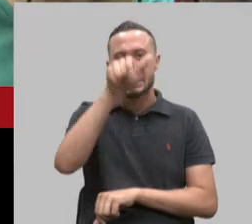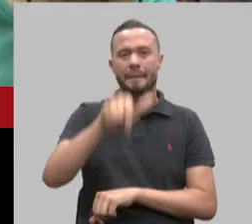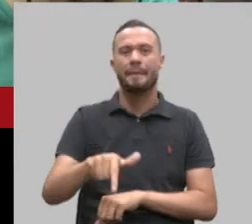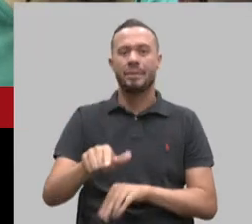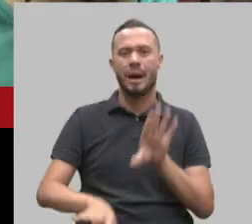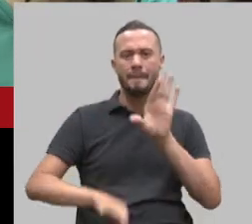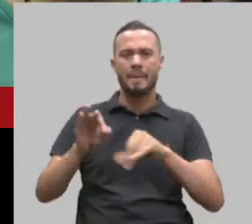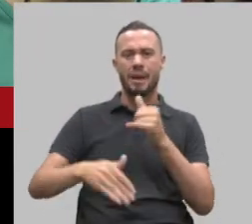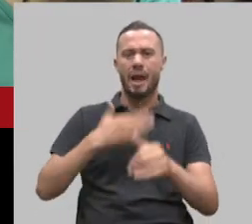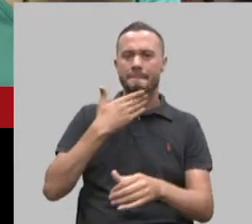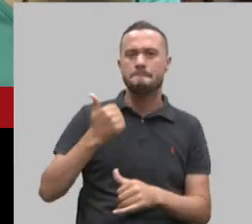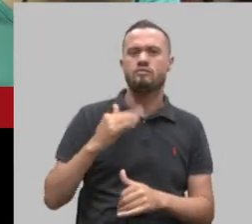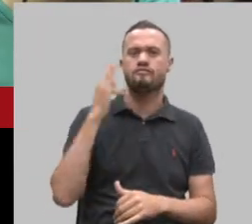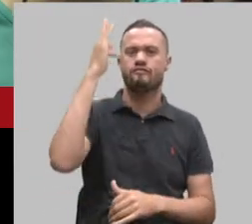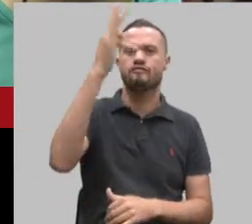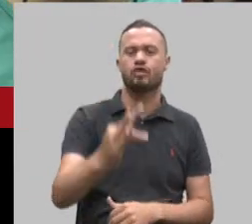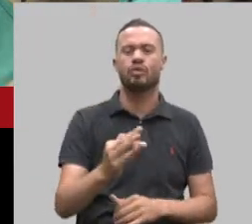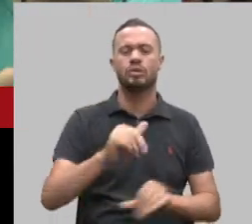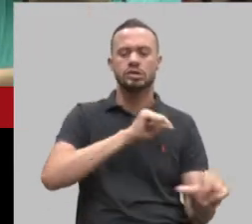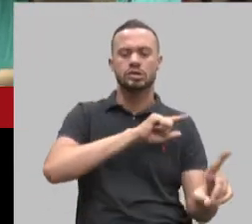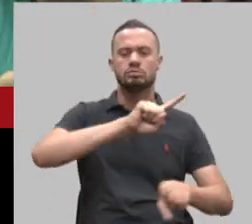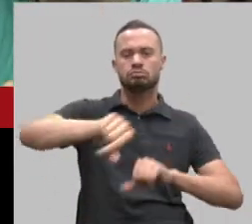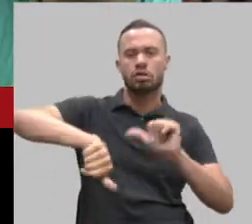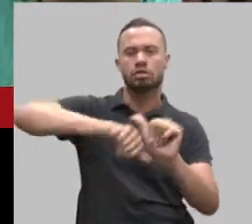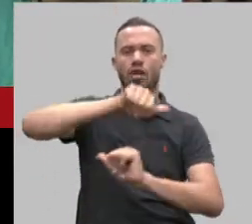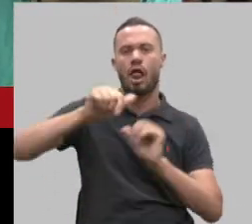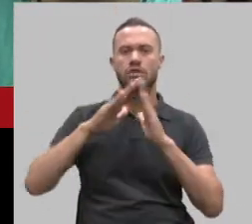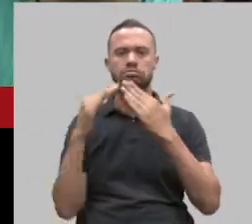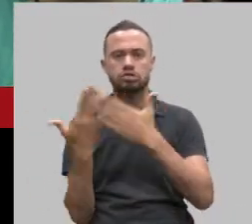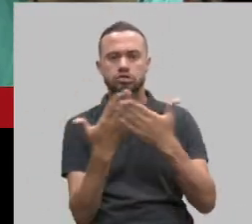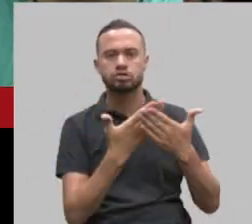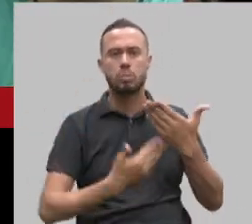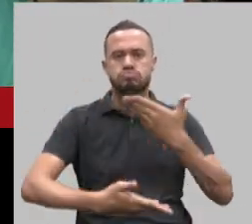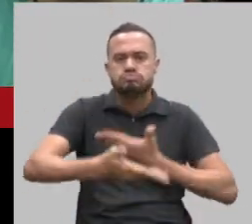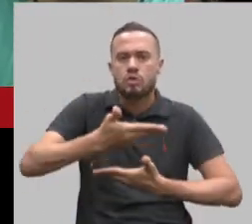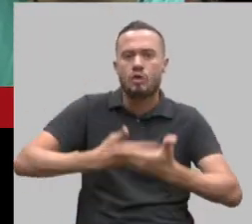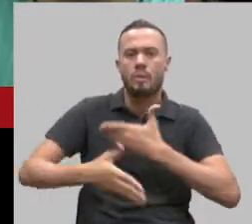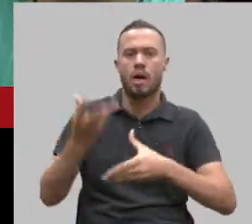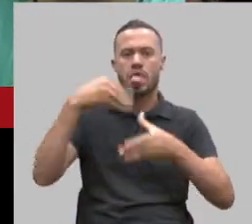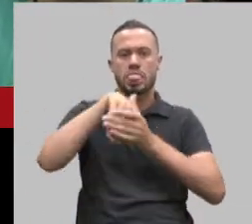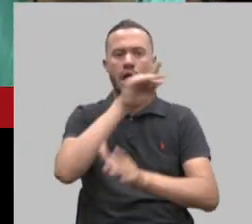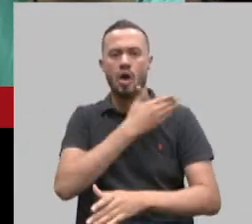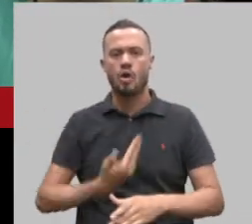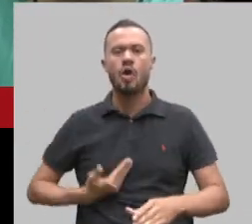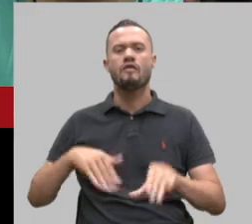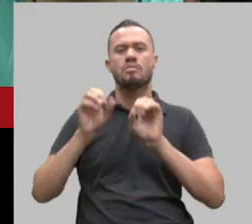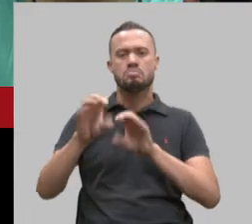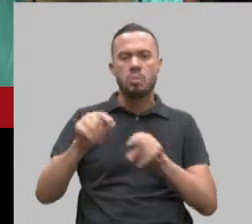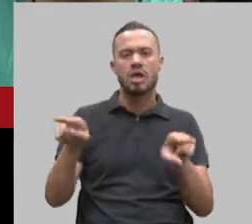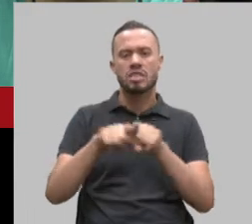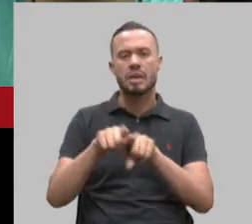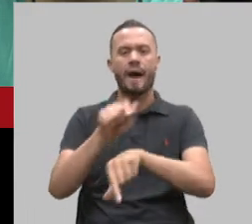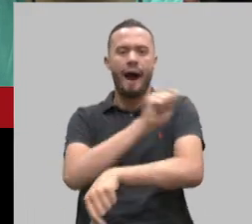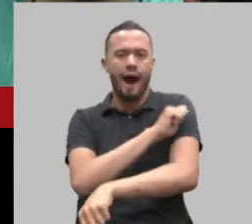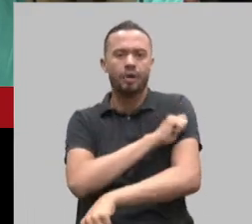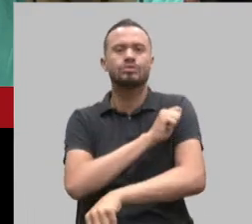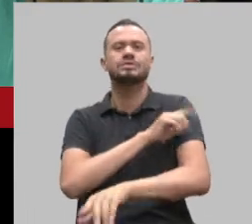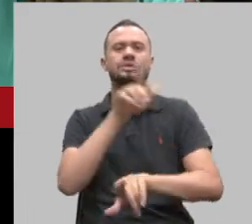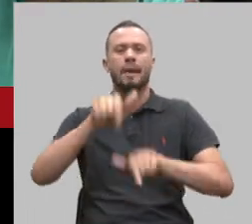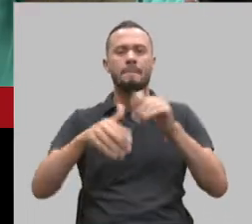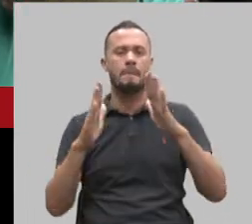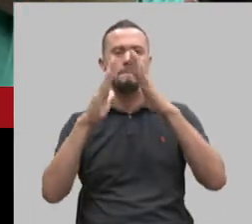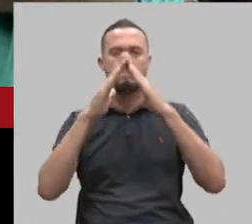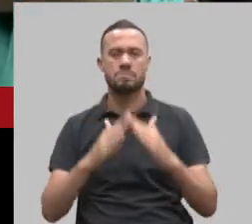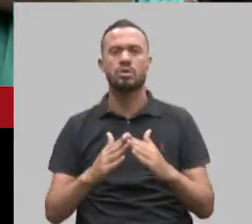transformação das escolas é responsabilidade compartilhada entre o governo educadores alunos e comunidade e Deve sim ser uma